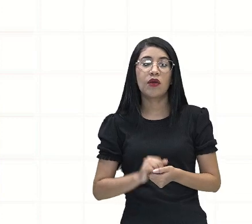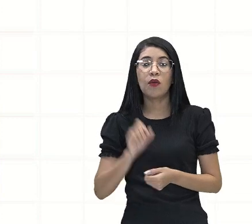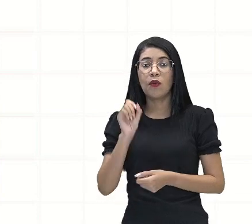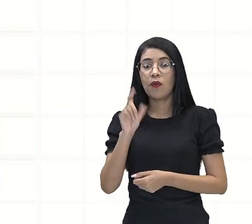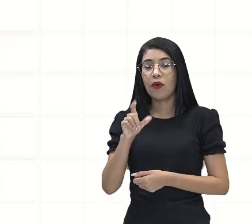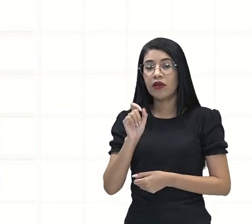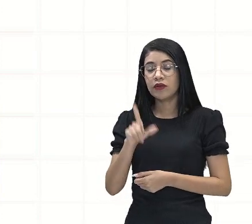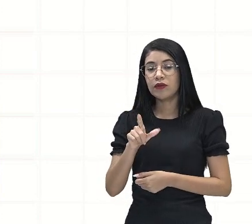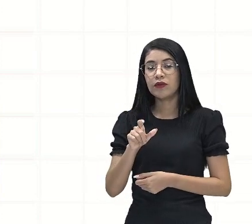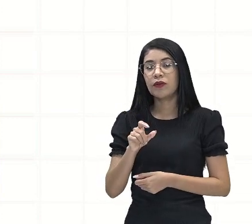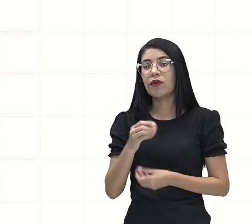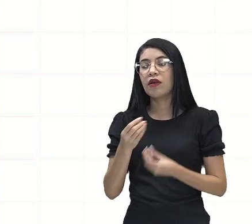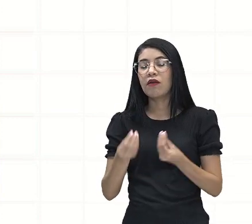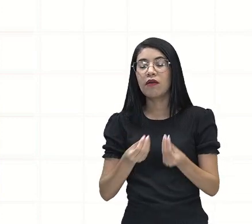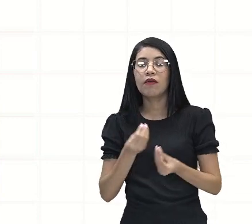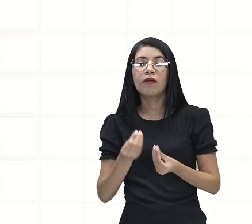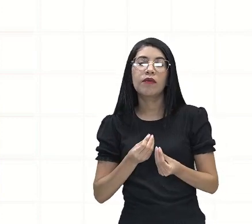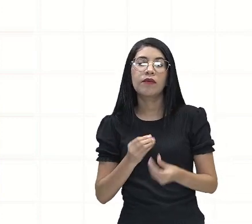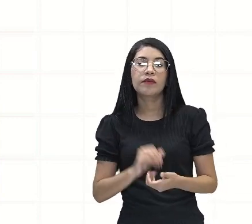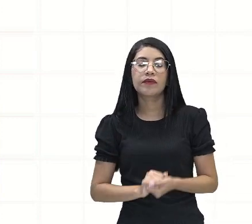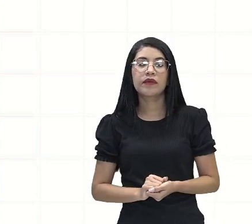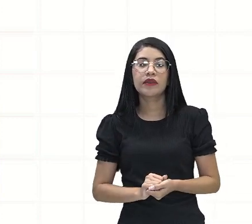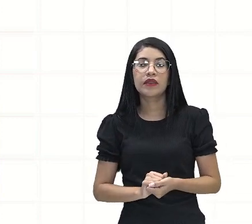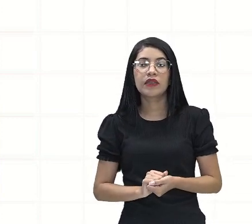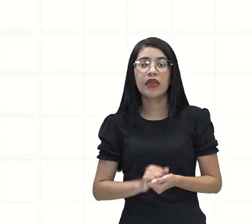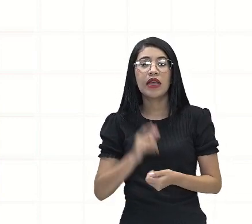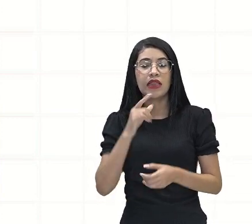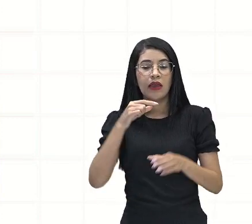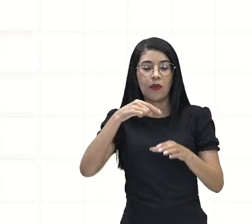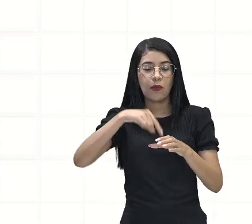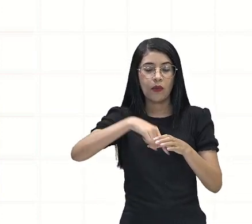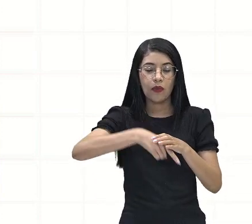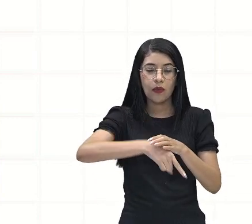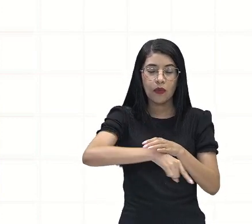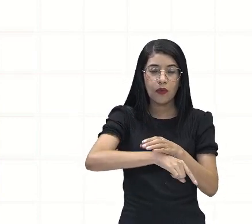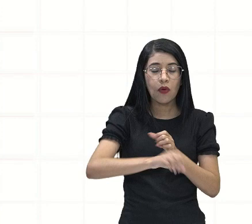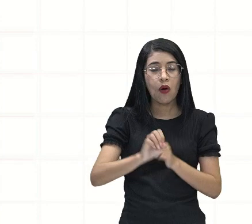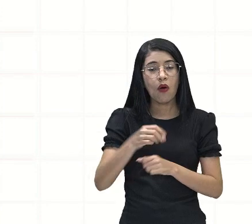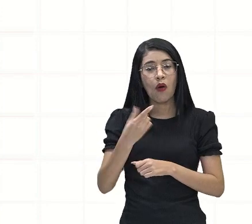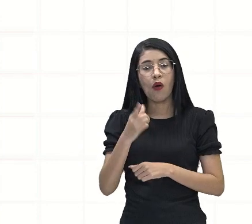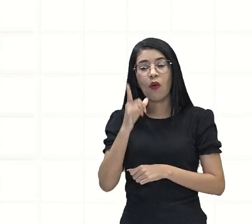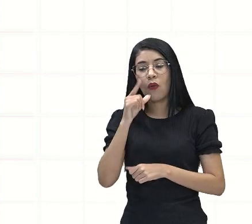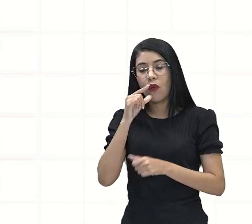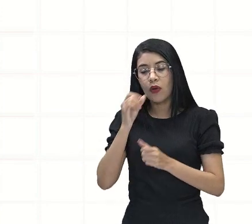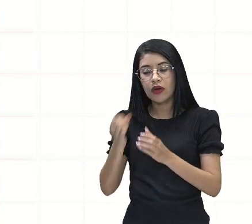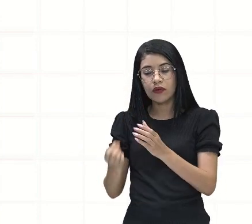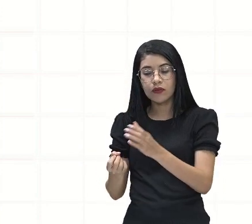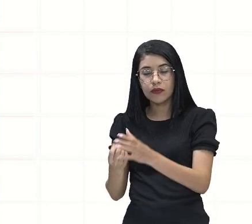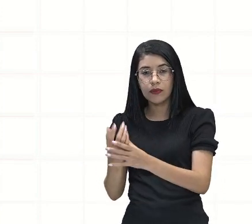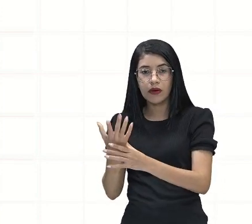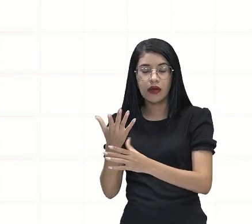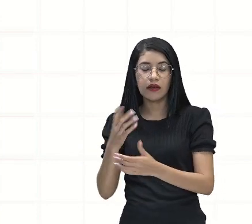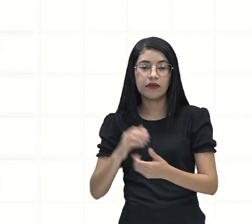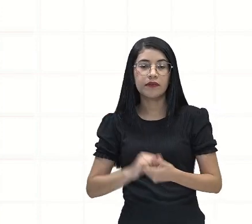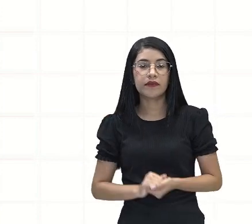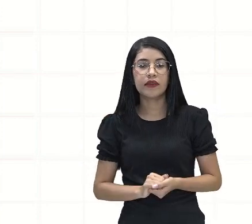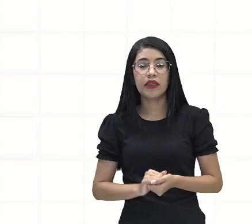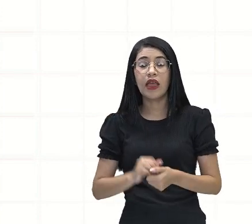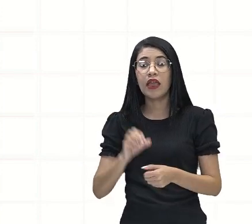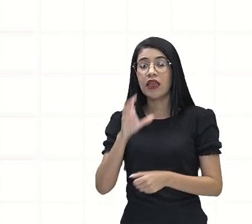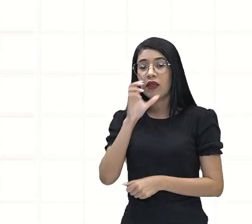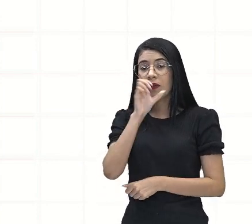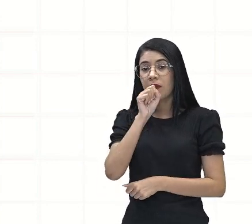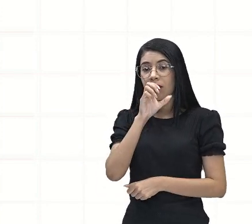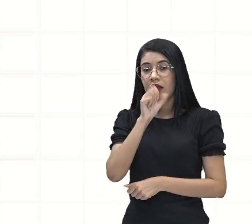eh o abastecimento através de poos ou nascente e o a cor laranja